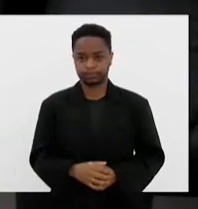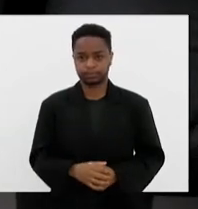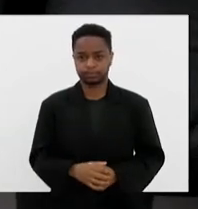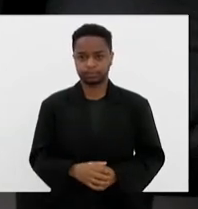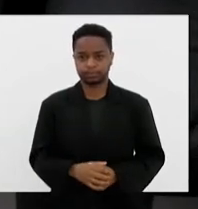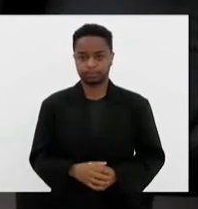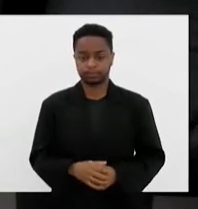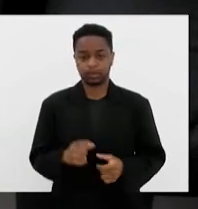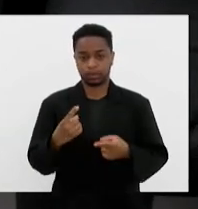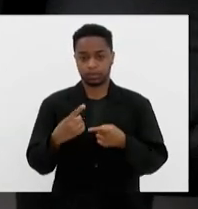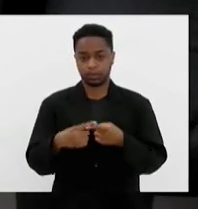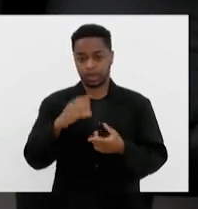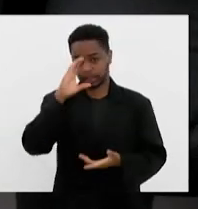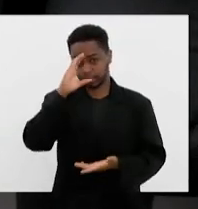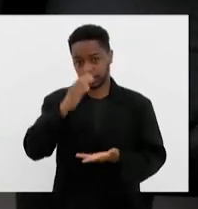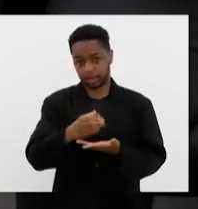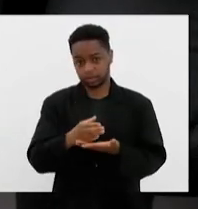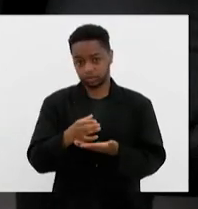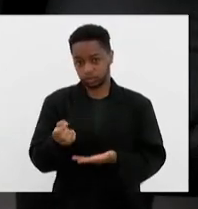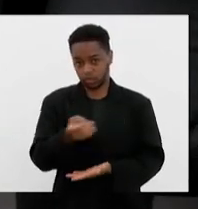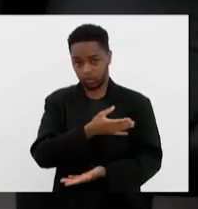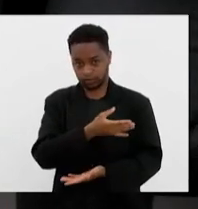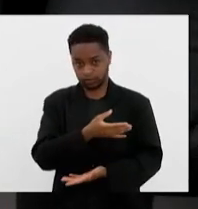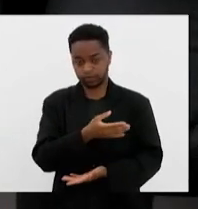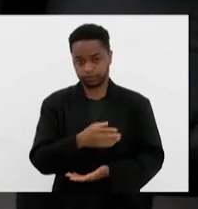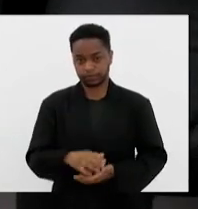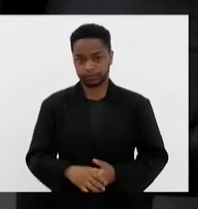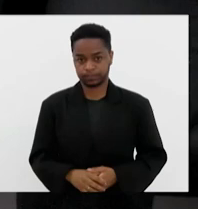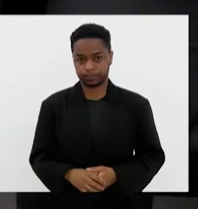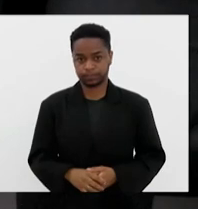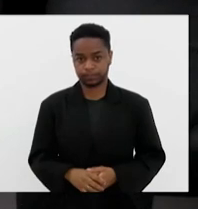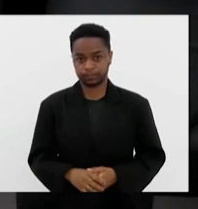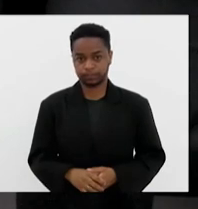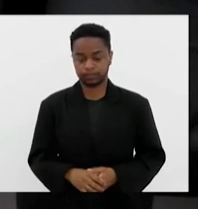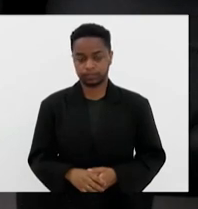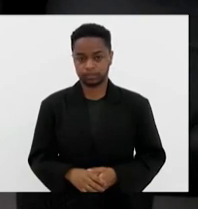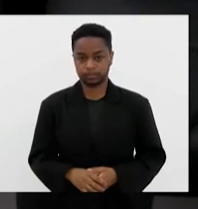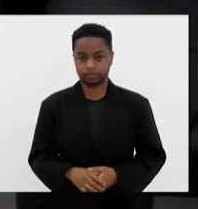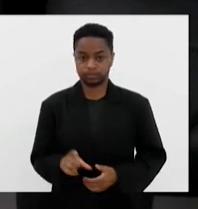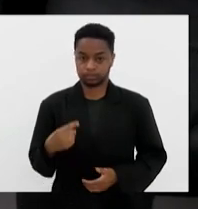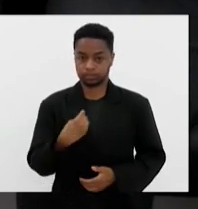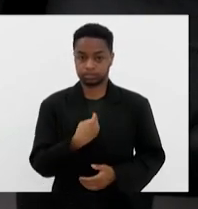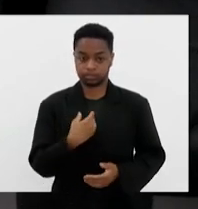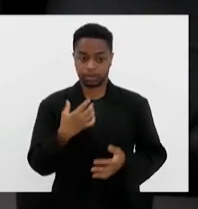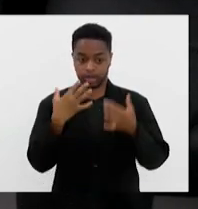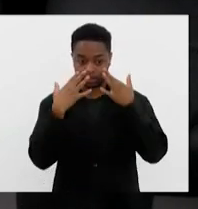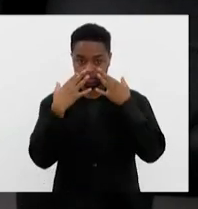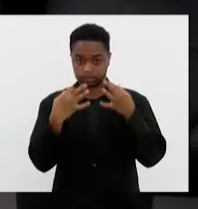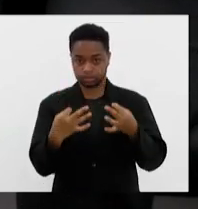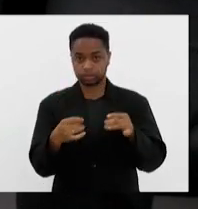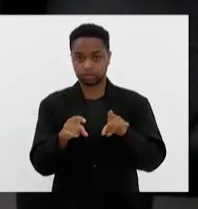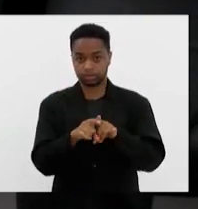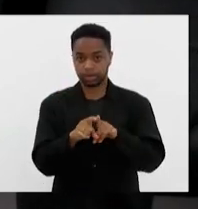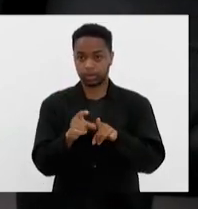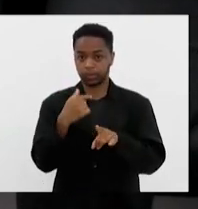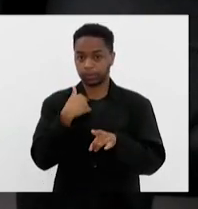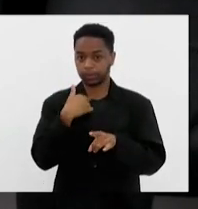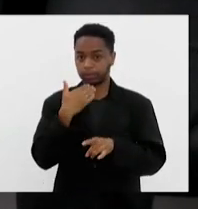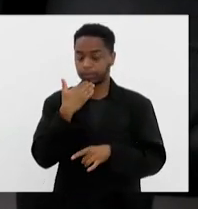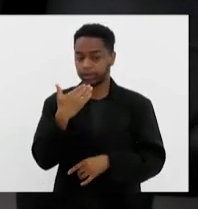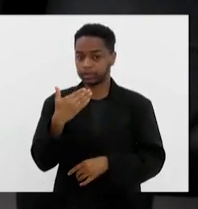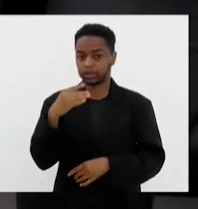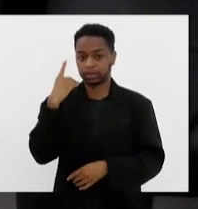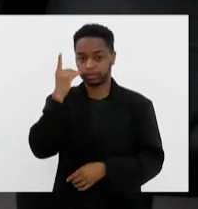É uma tese, senhor presidente, nova. Chama a atenção, inclusive, da deputada Verônica Lima, que